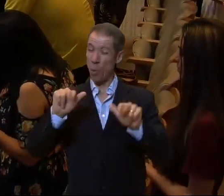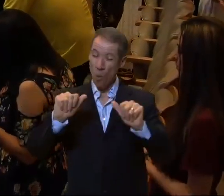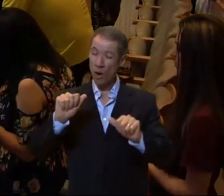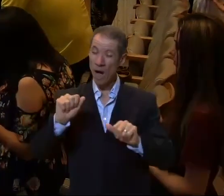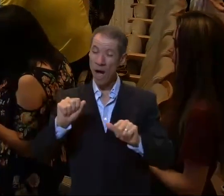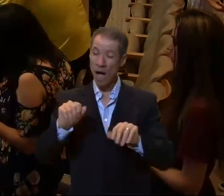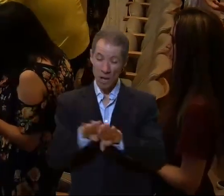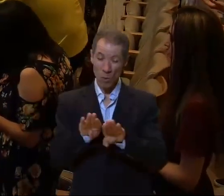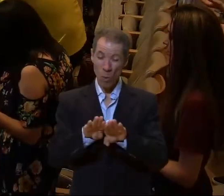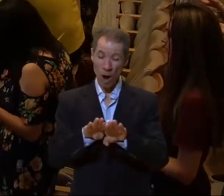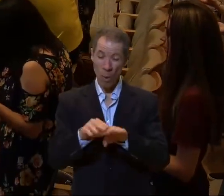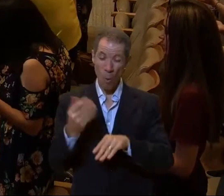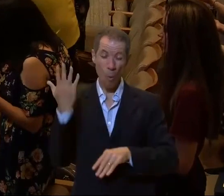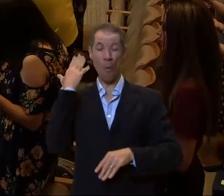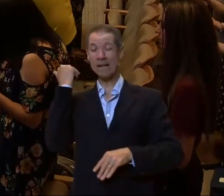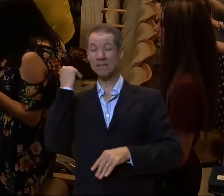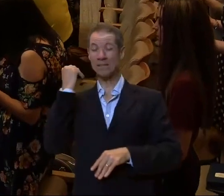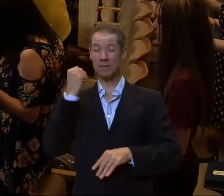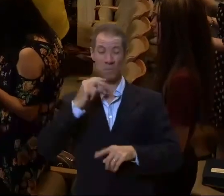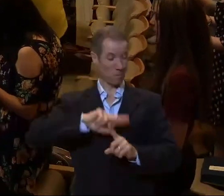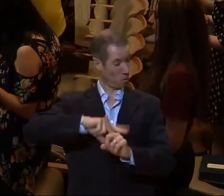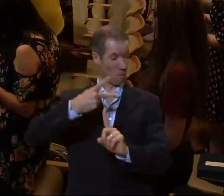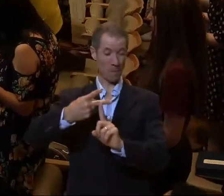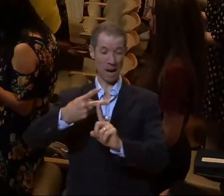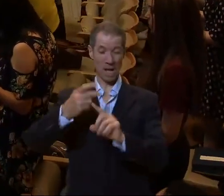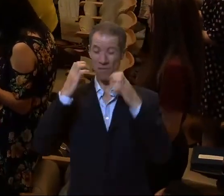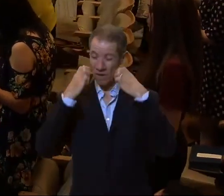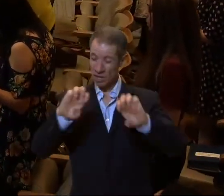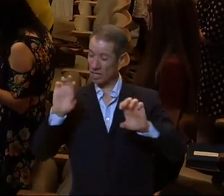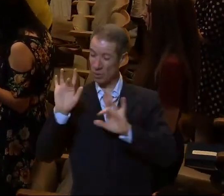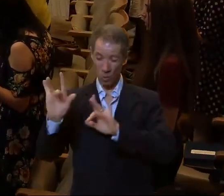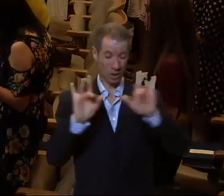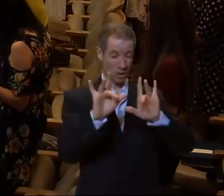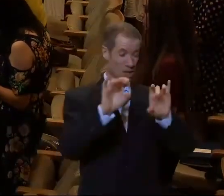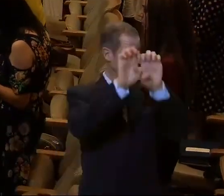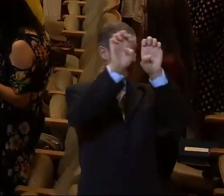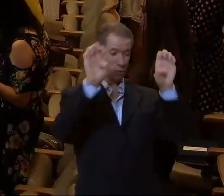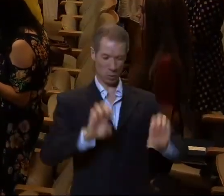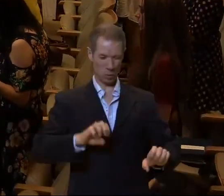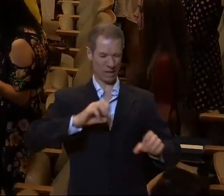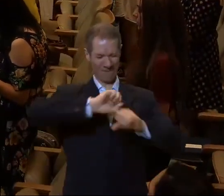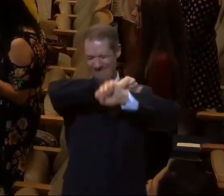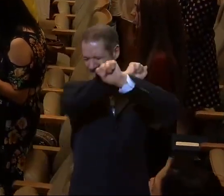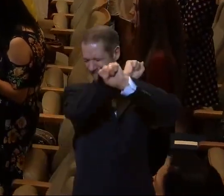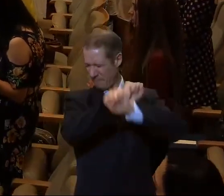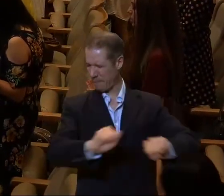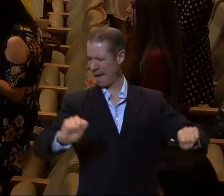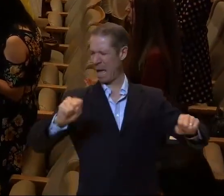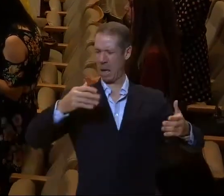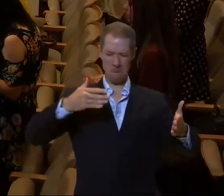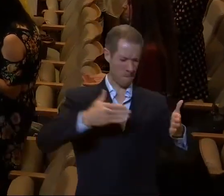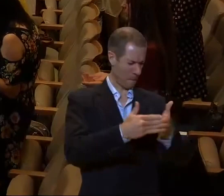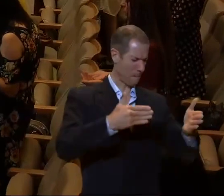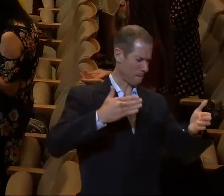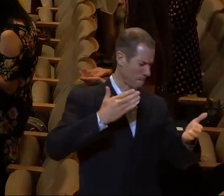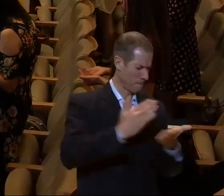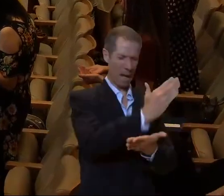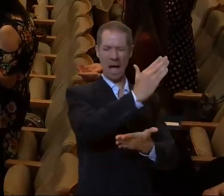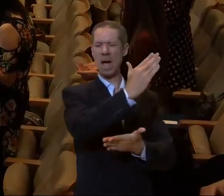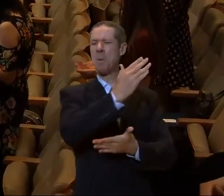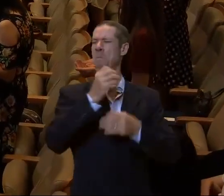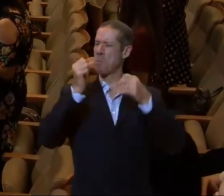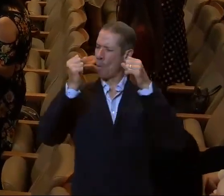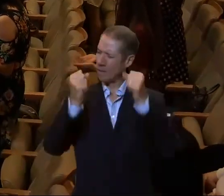Que possamos ver, sim, o Evangelho avançando, quebrando estruturas, arrebentando com barreiras. Que possamos